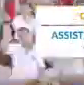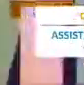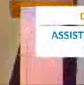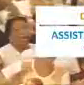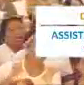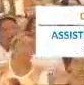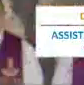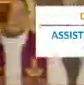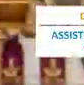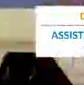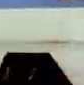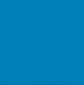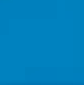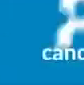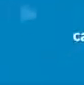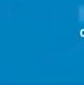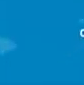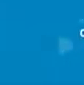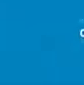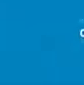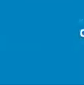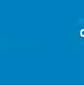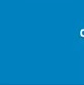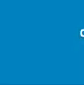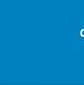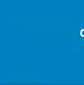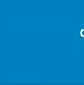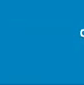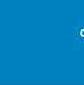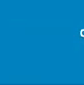CançãoNovaPlay.com. Assine já!